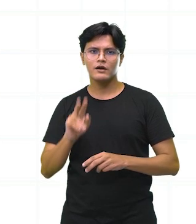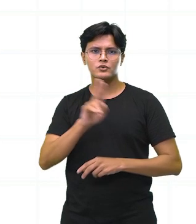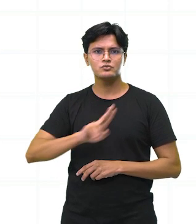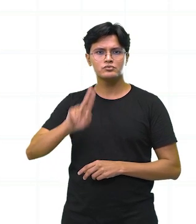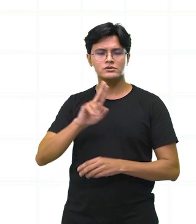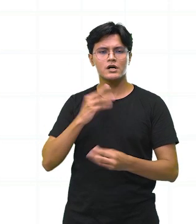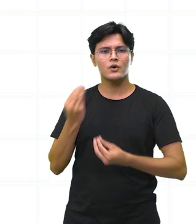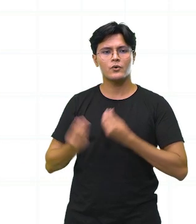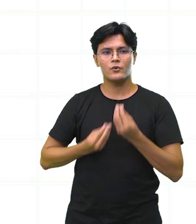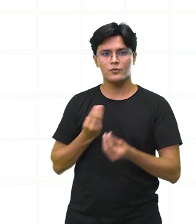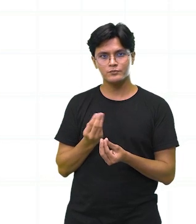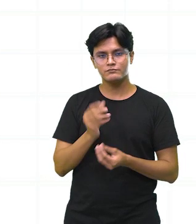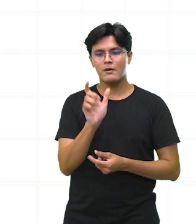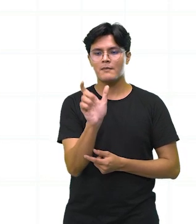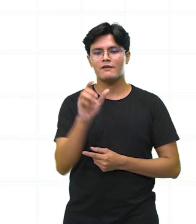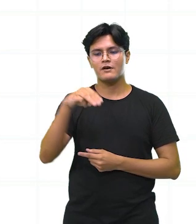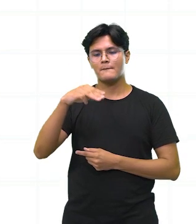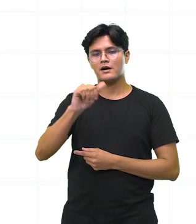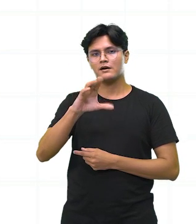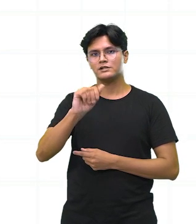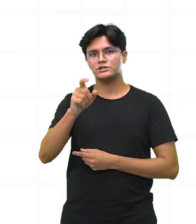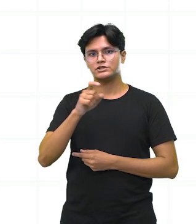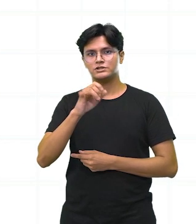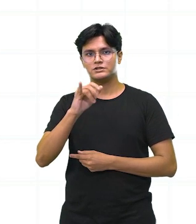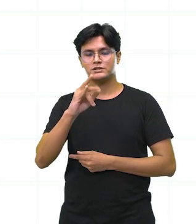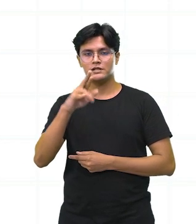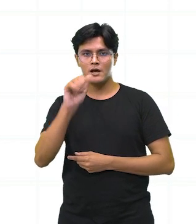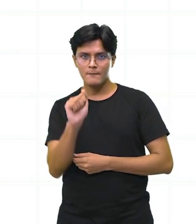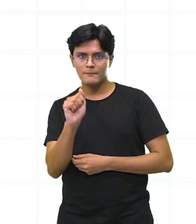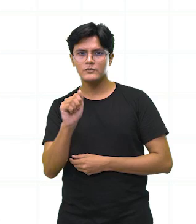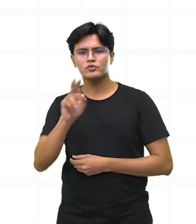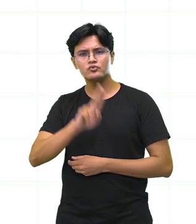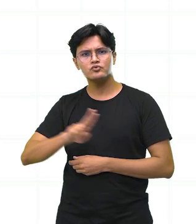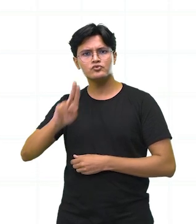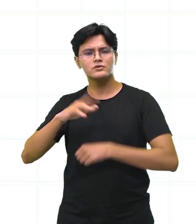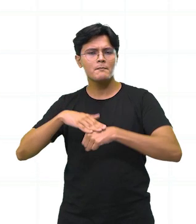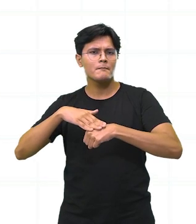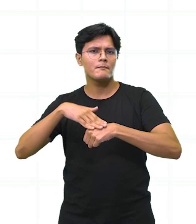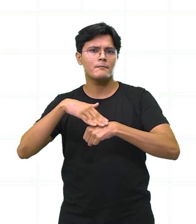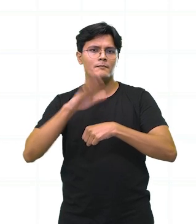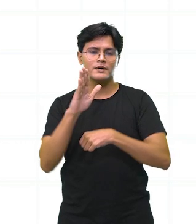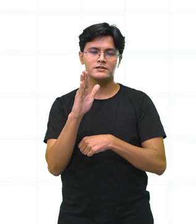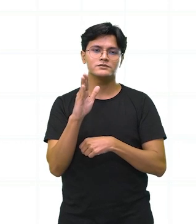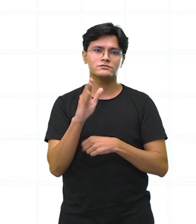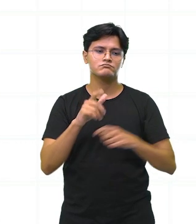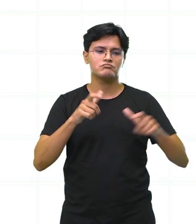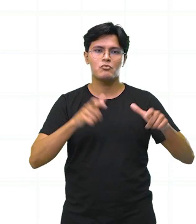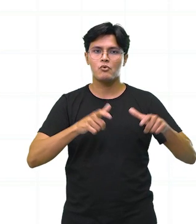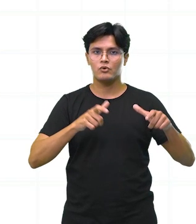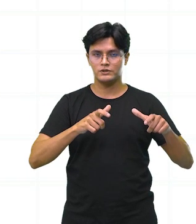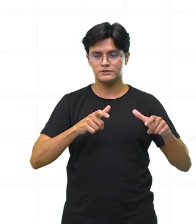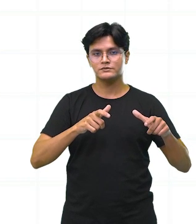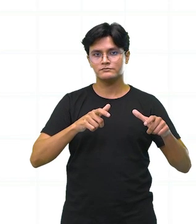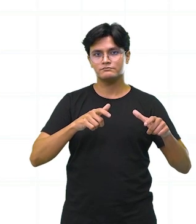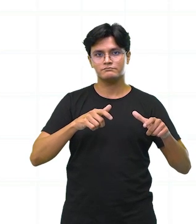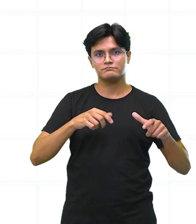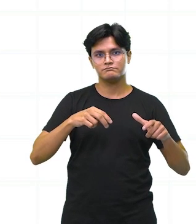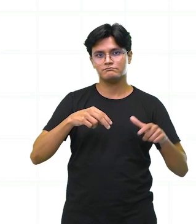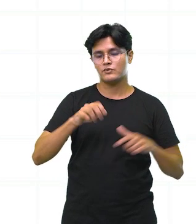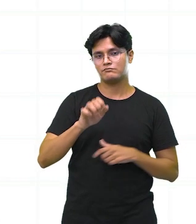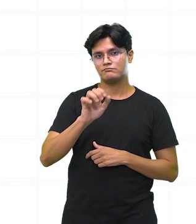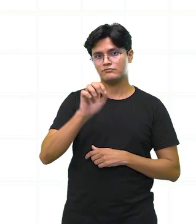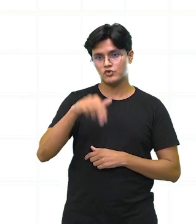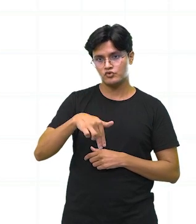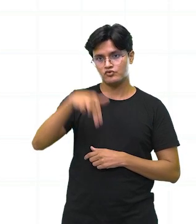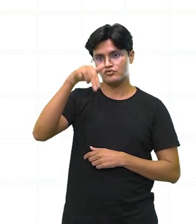macaxeira Aonde que a palavra macaxeira é mais mais falada então quase na região norte toda